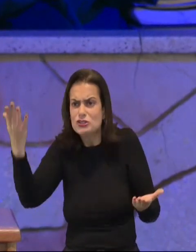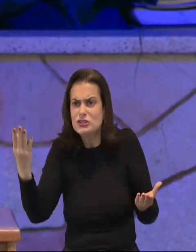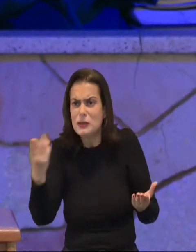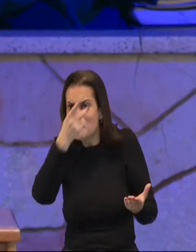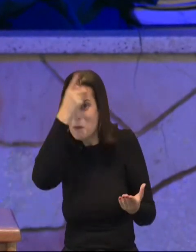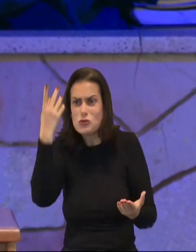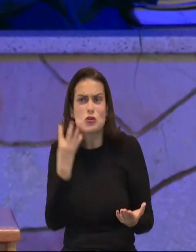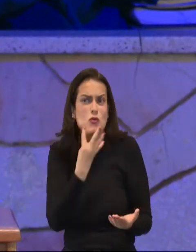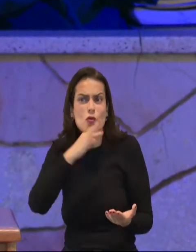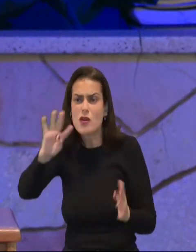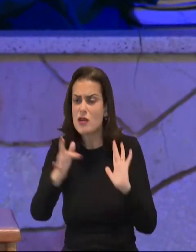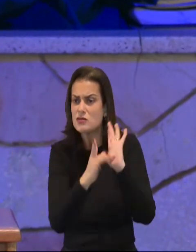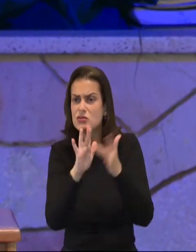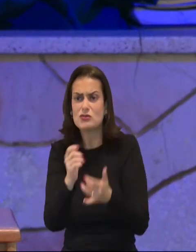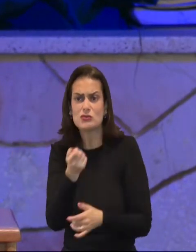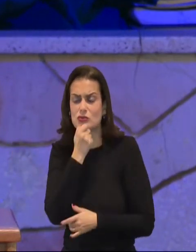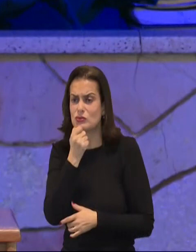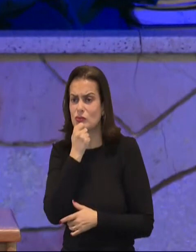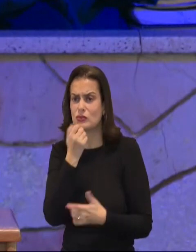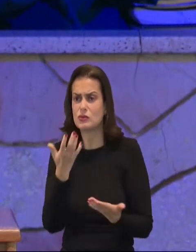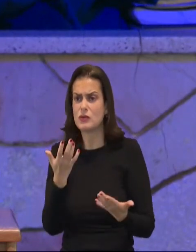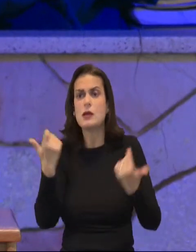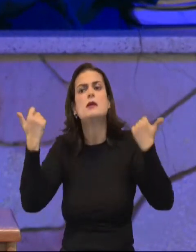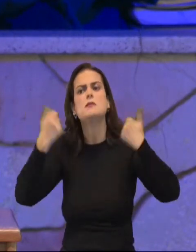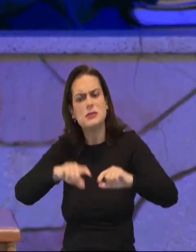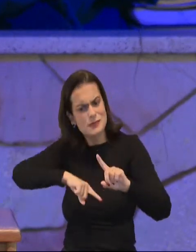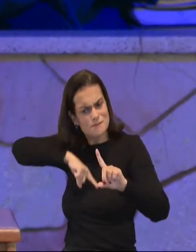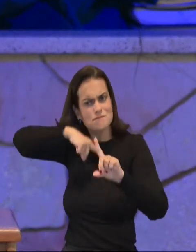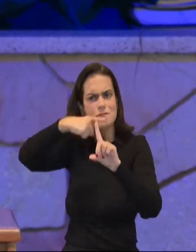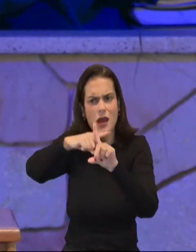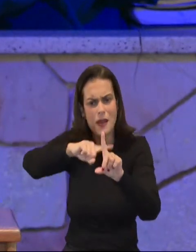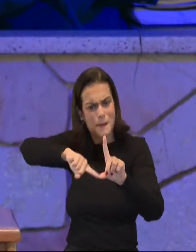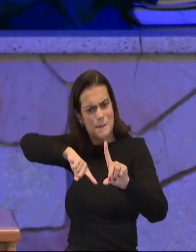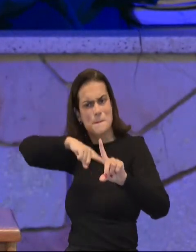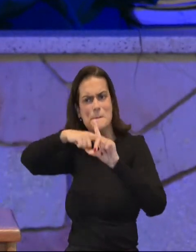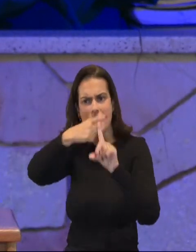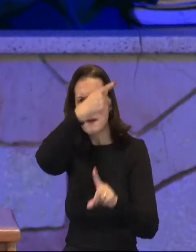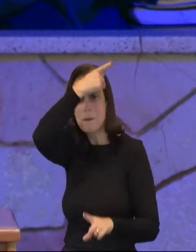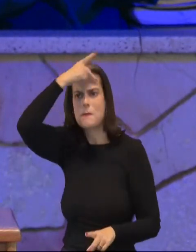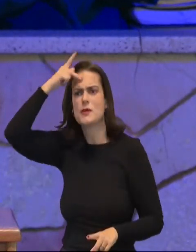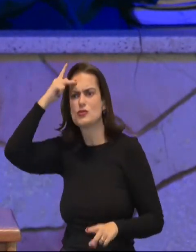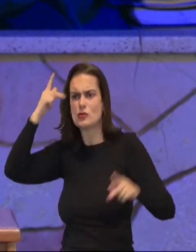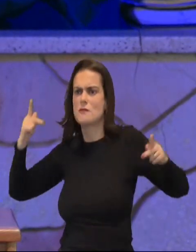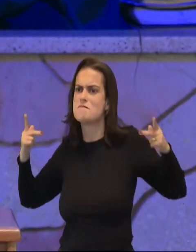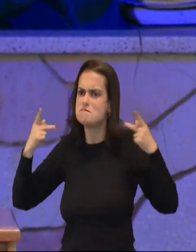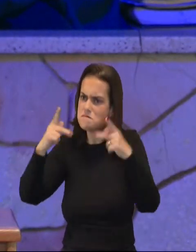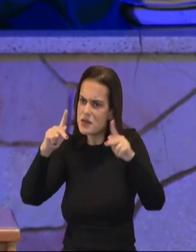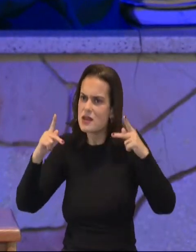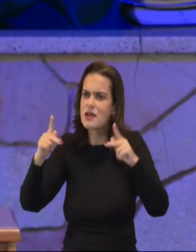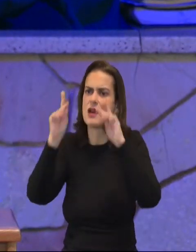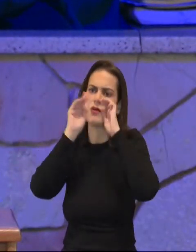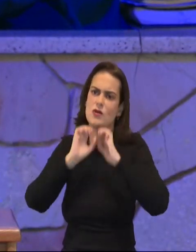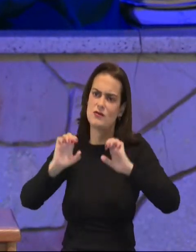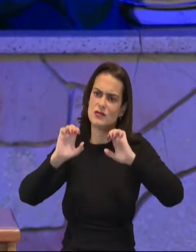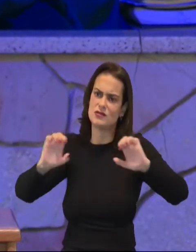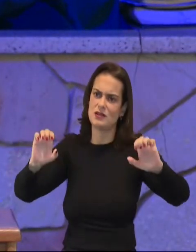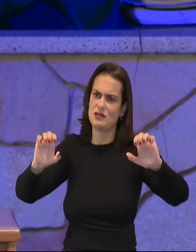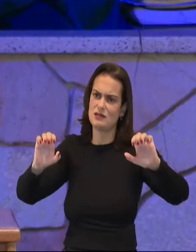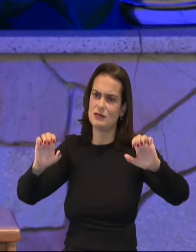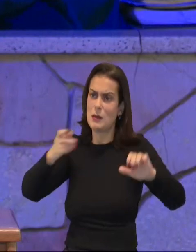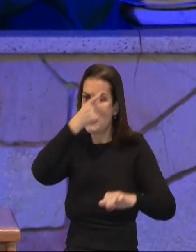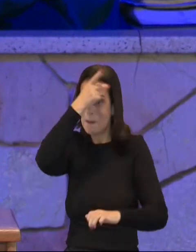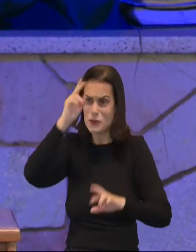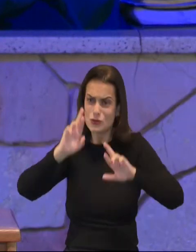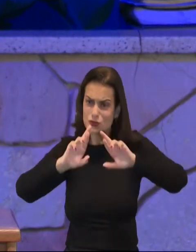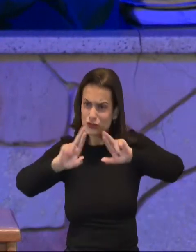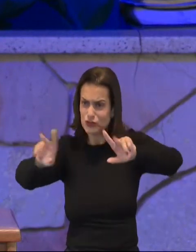convicção disso. Mas precisamos de mais, gente. As diferenças entre as